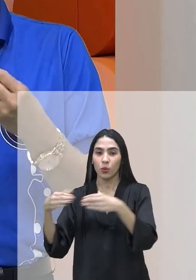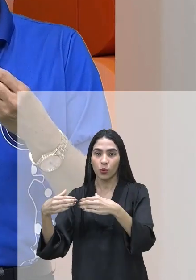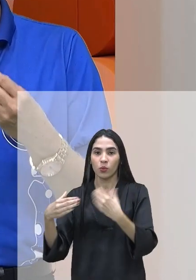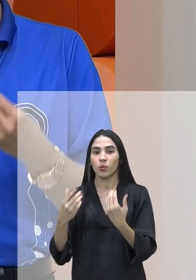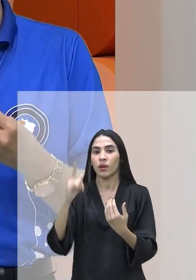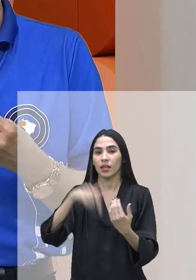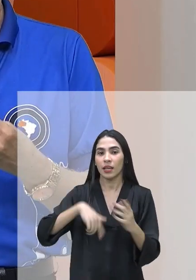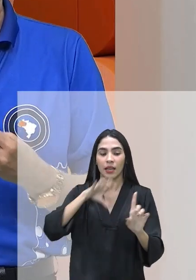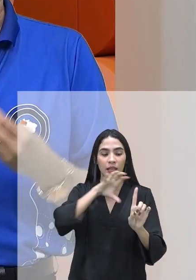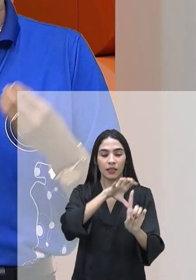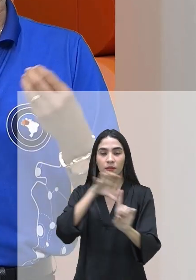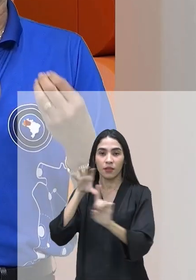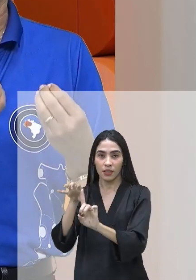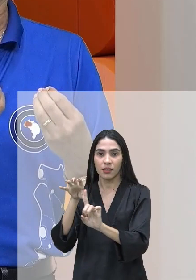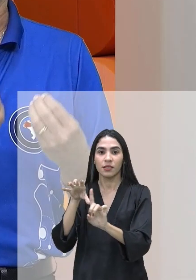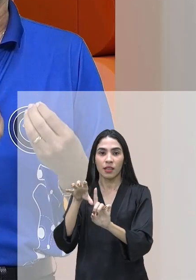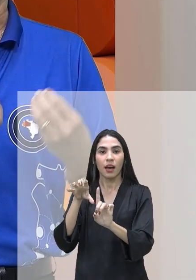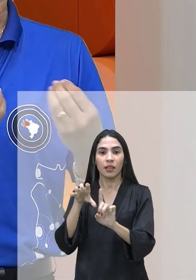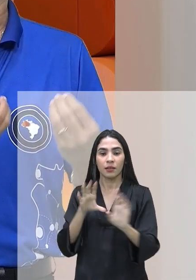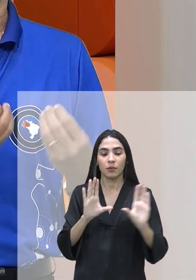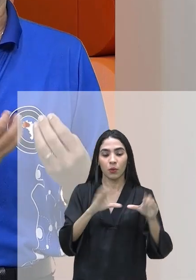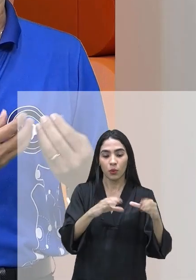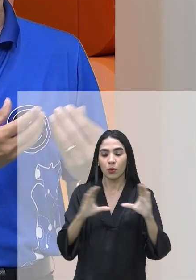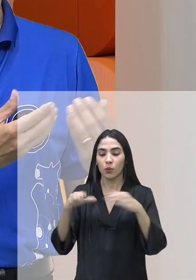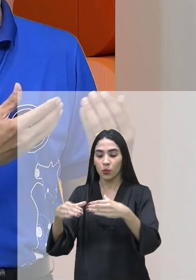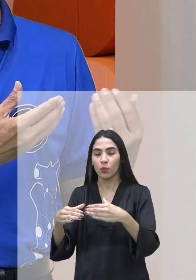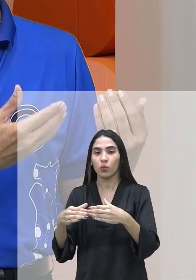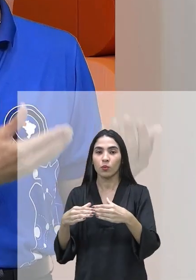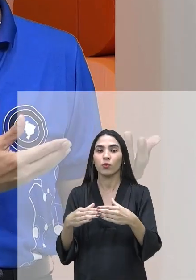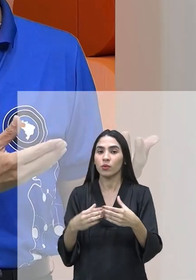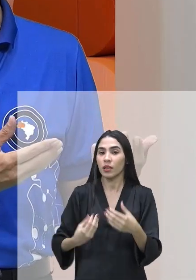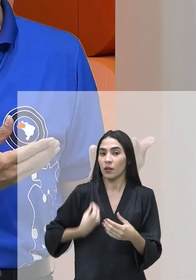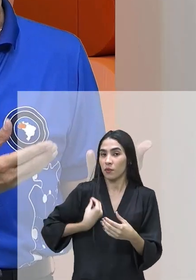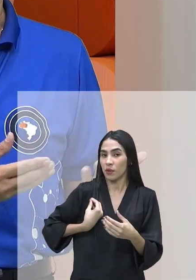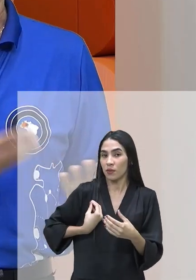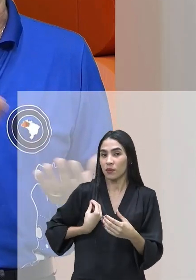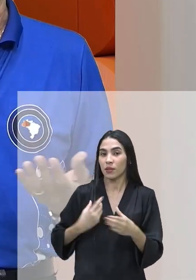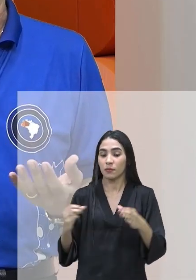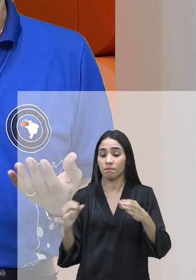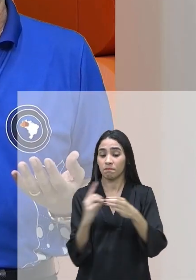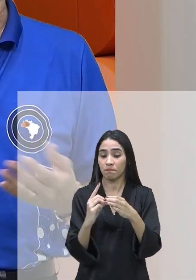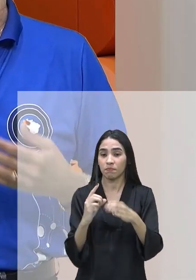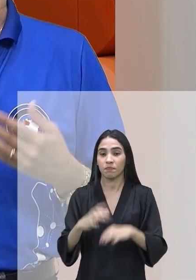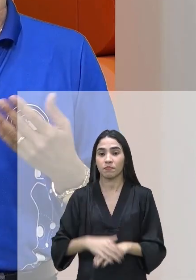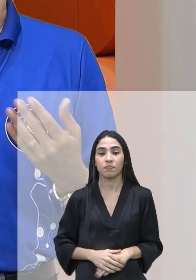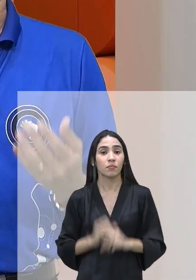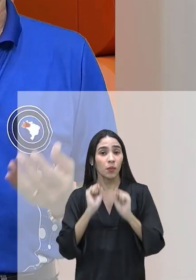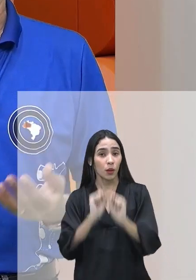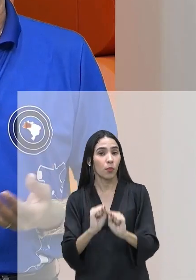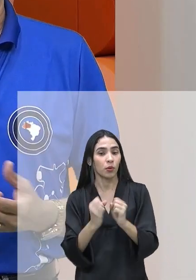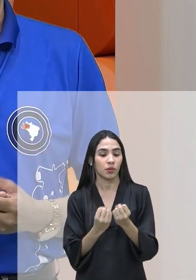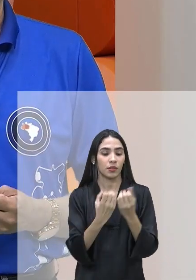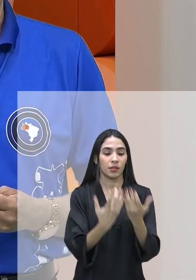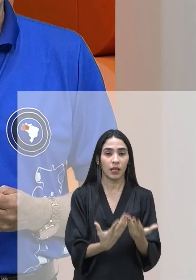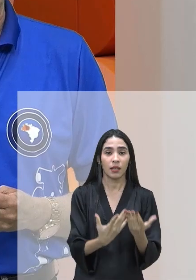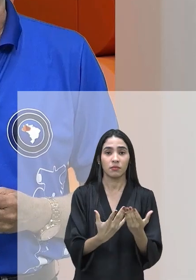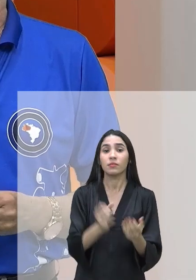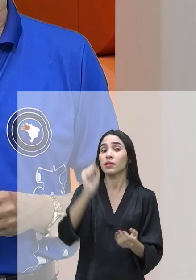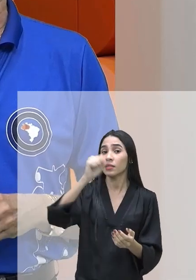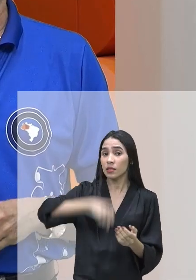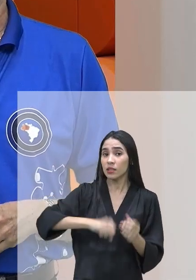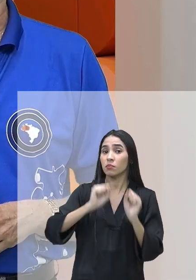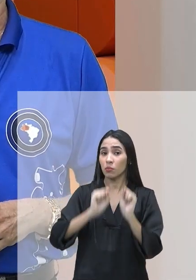é refletida à classe a qual ele tem origem. Ele pode mudar? Claro que pode